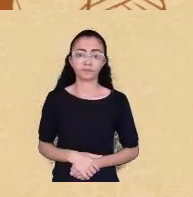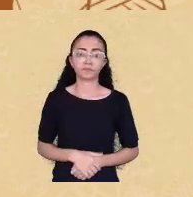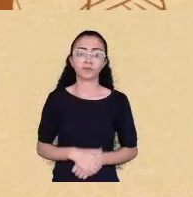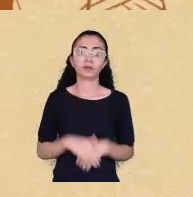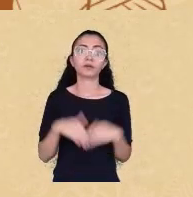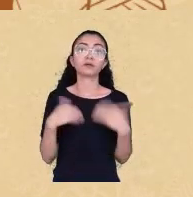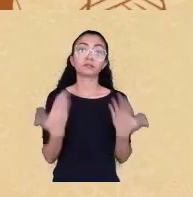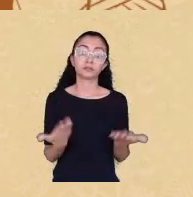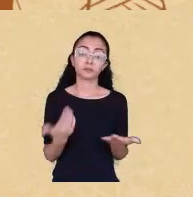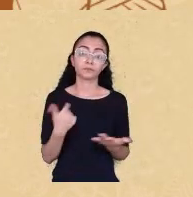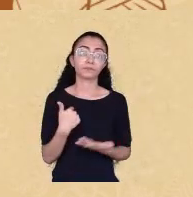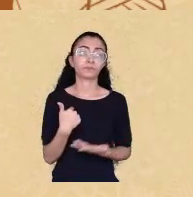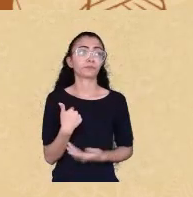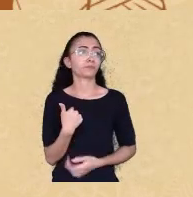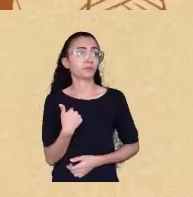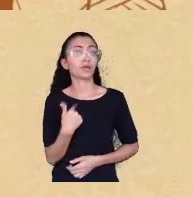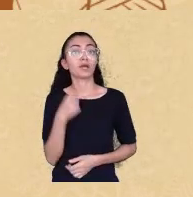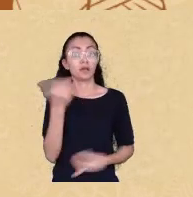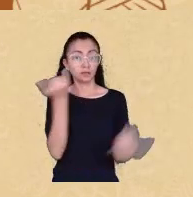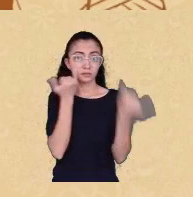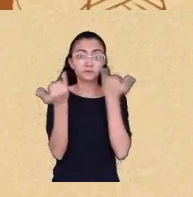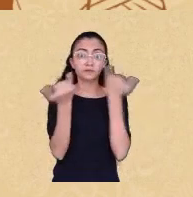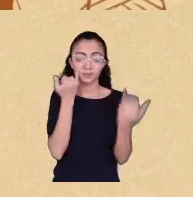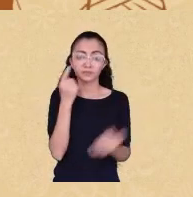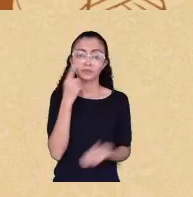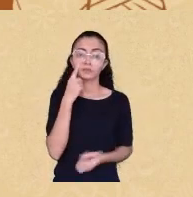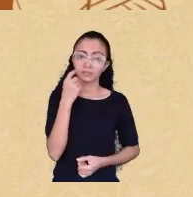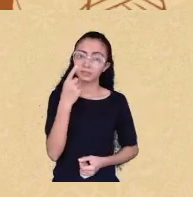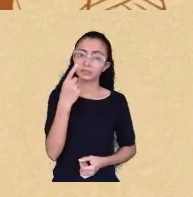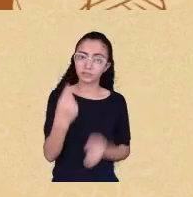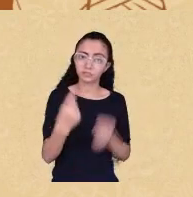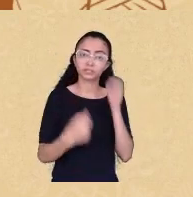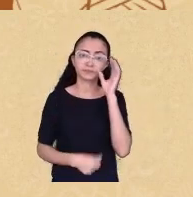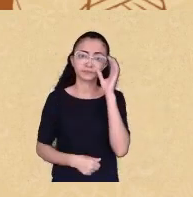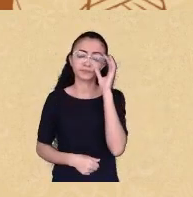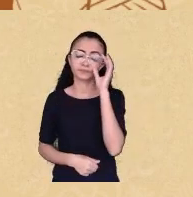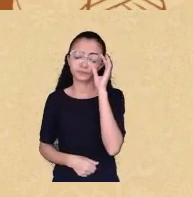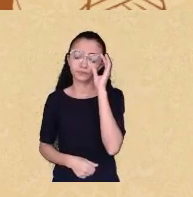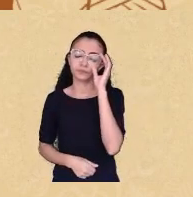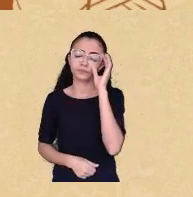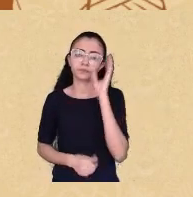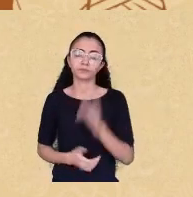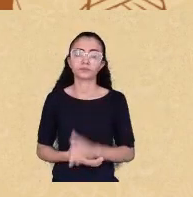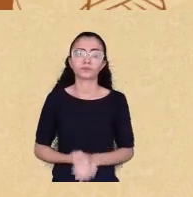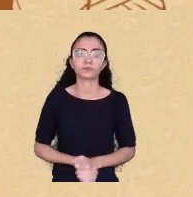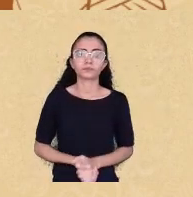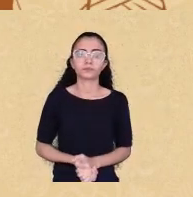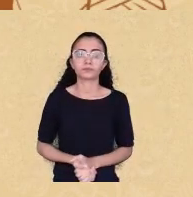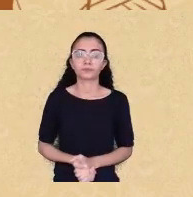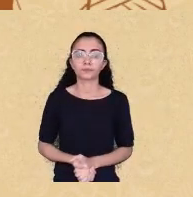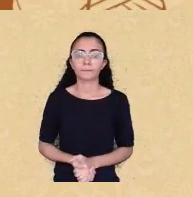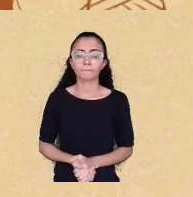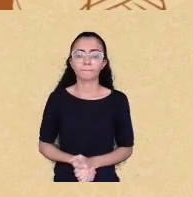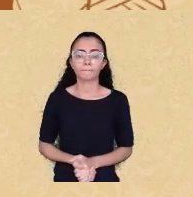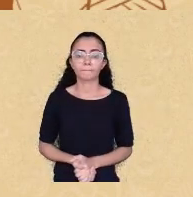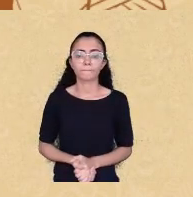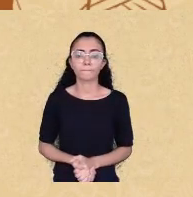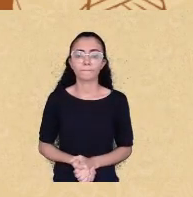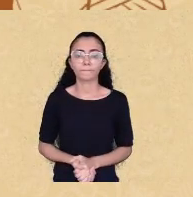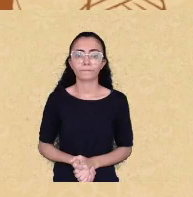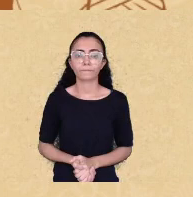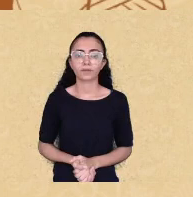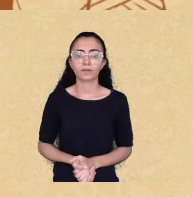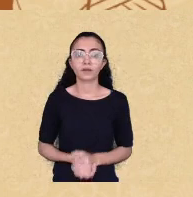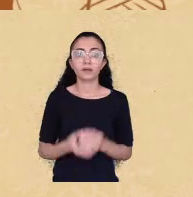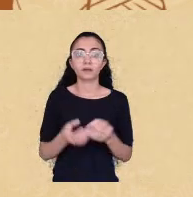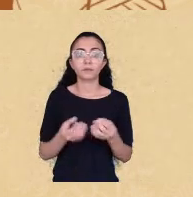esse dado é muito interessante. Na verdade, para mim, foi muito... me entusiasmou bastante, assim, trouxe mais otimismo com relação